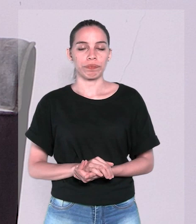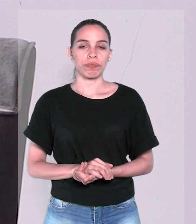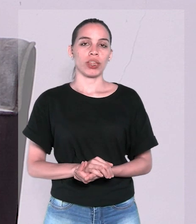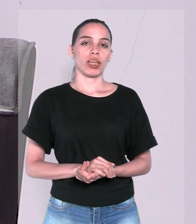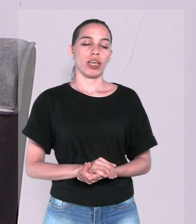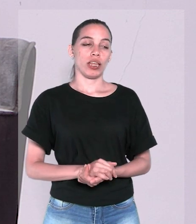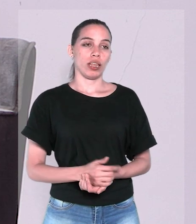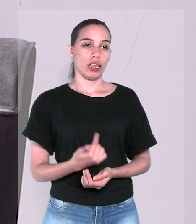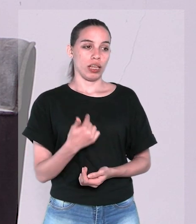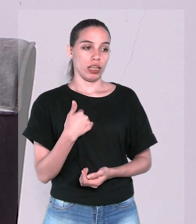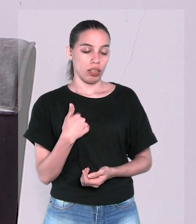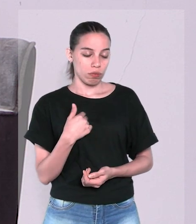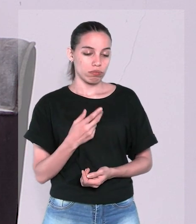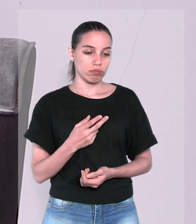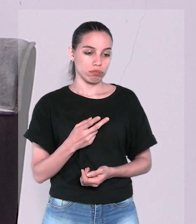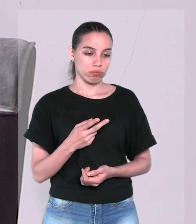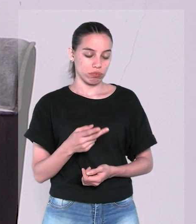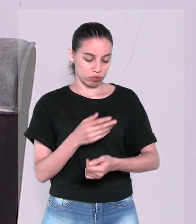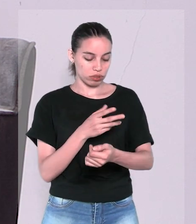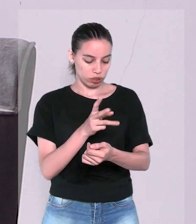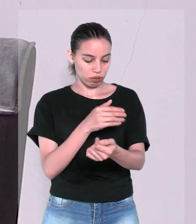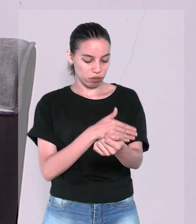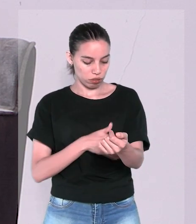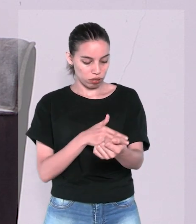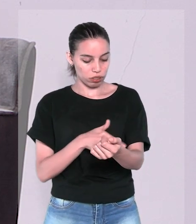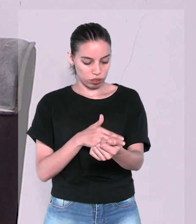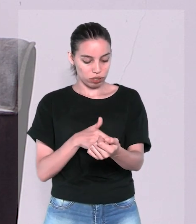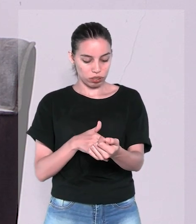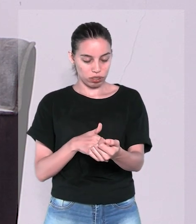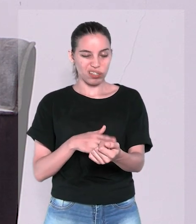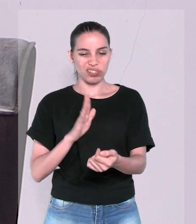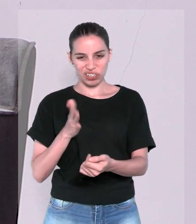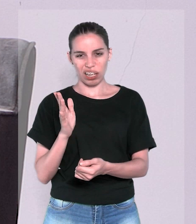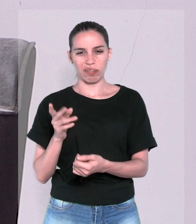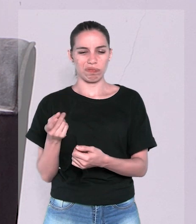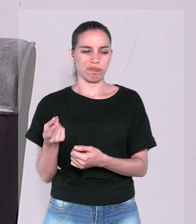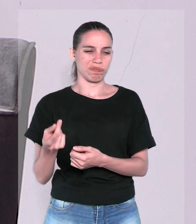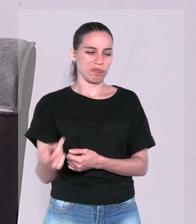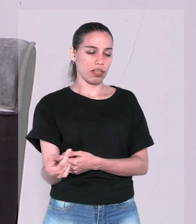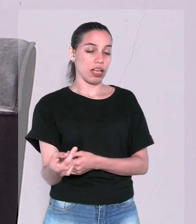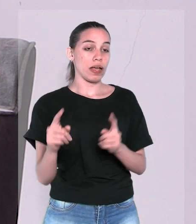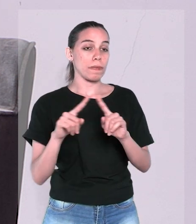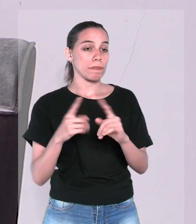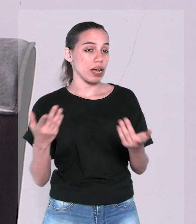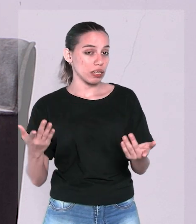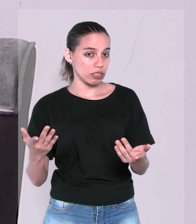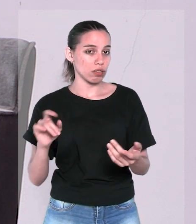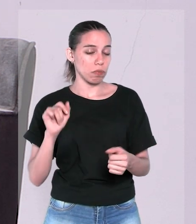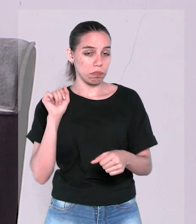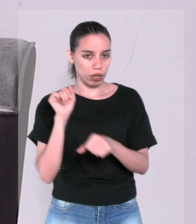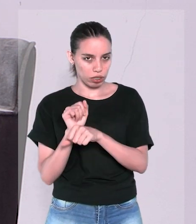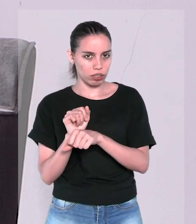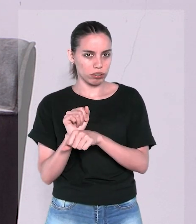tão profundo que nem mesmo na modernidade a gente conseguiu ver isso. Quer dizer, a modernidade foi um período em que você